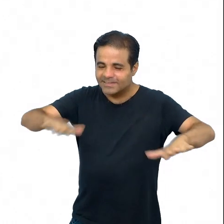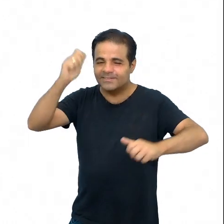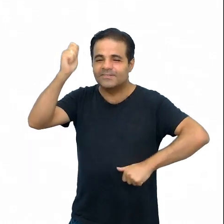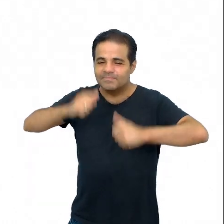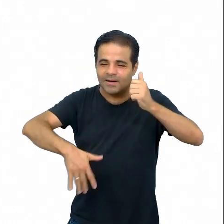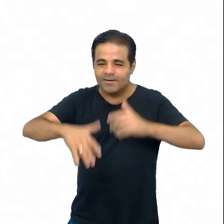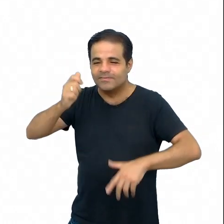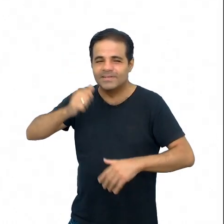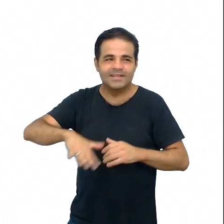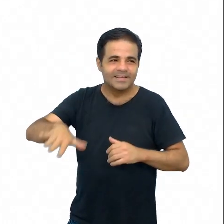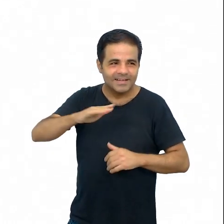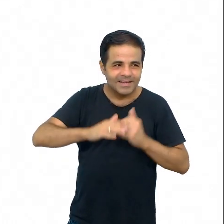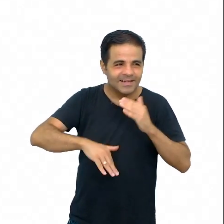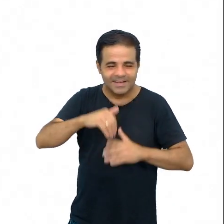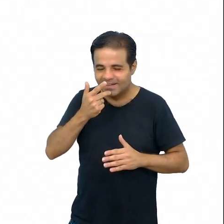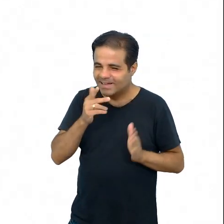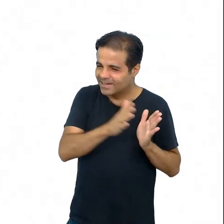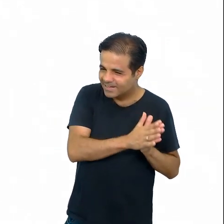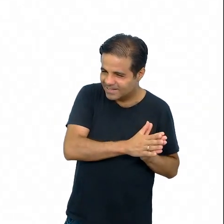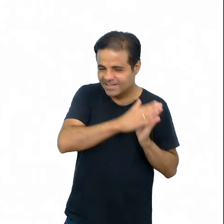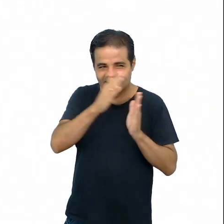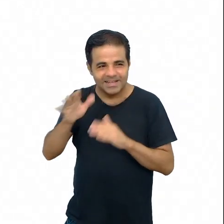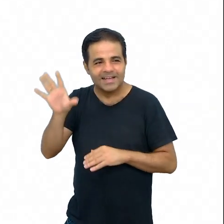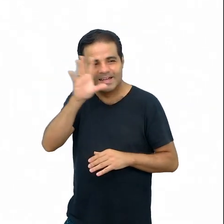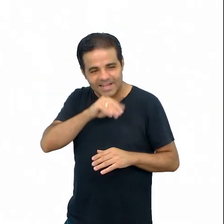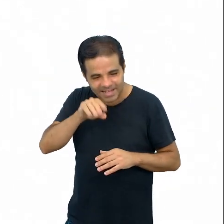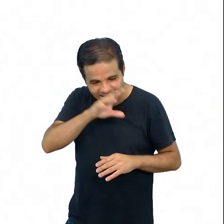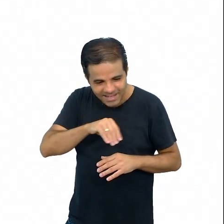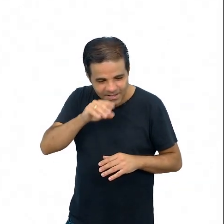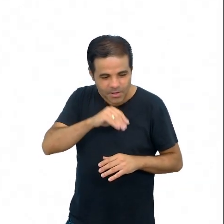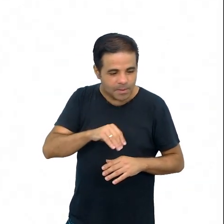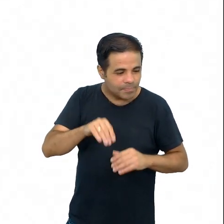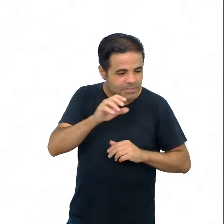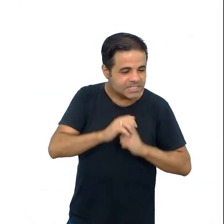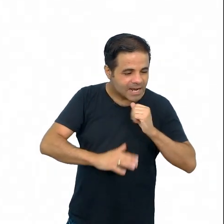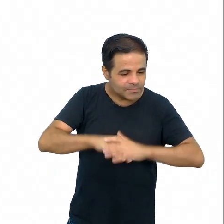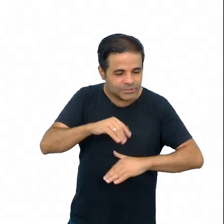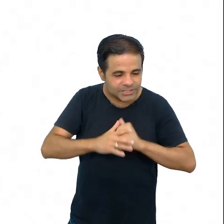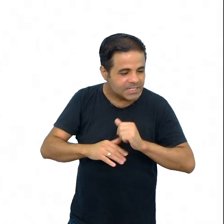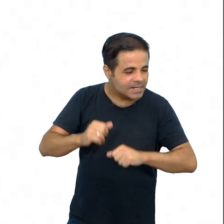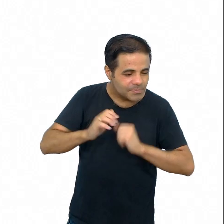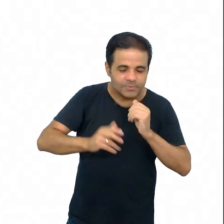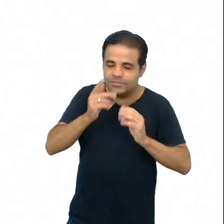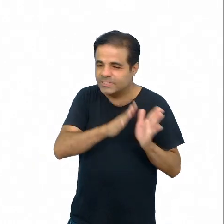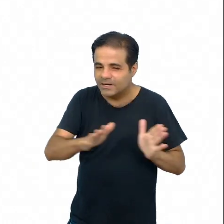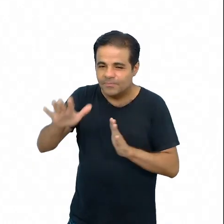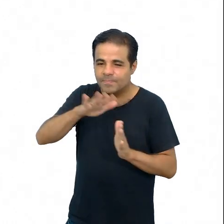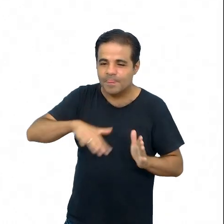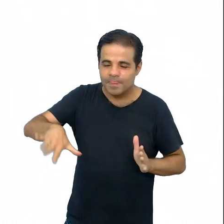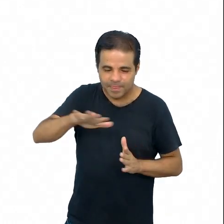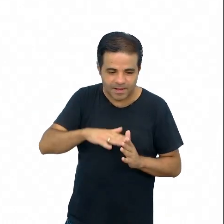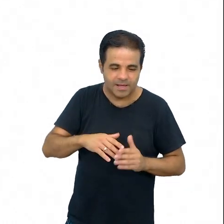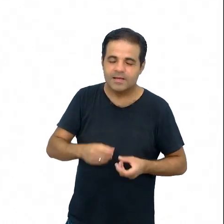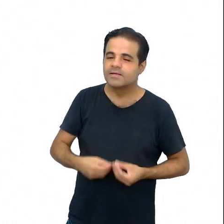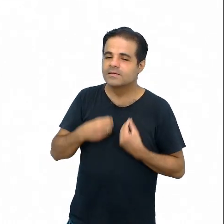chegando aqui na oralidade, e é importante, então, agora que elas